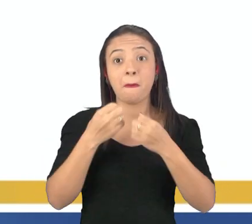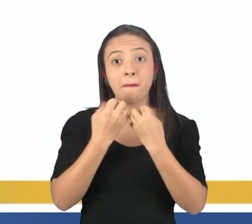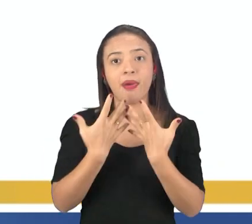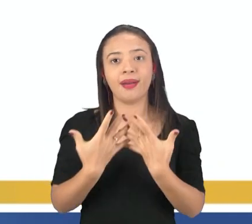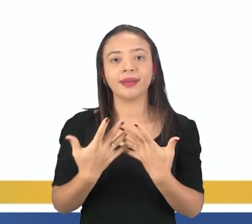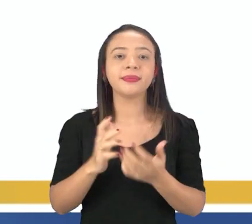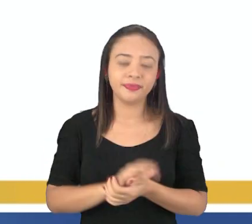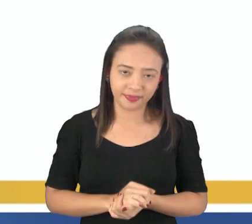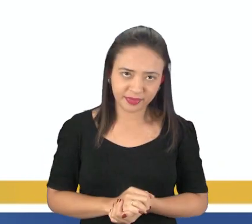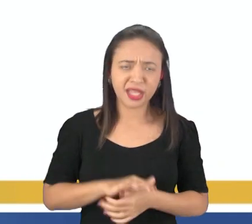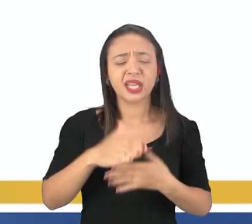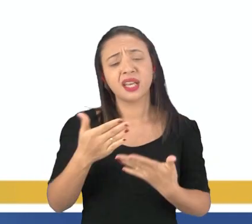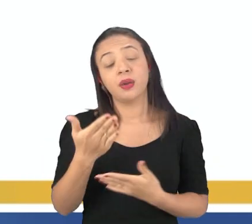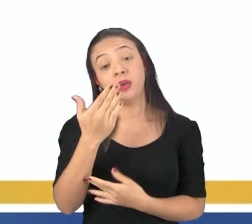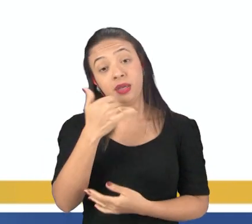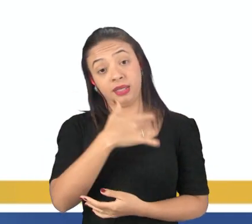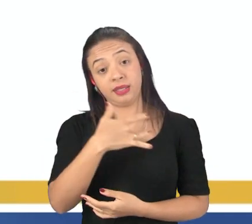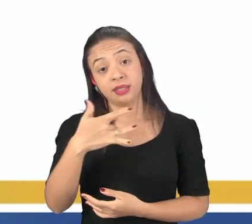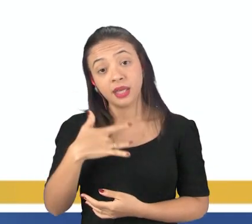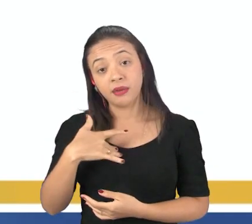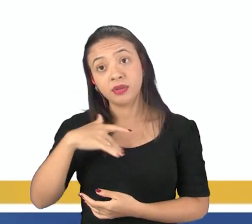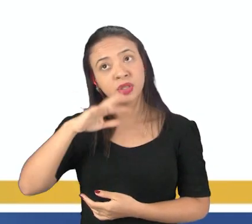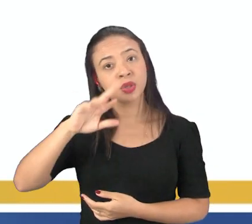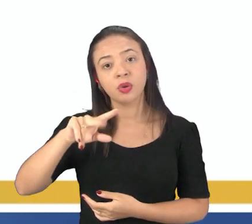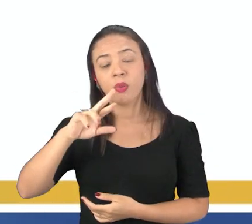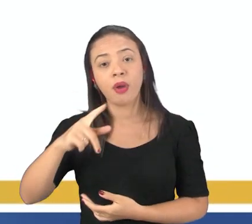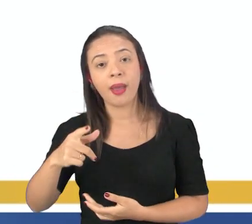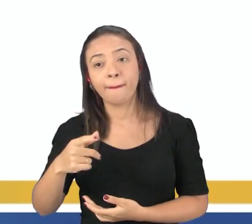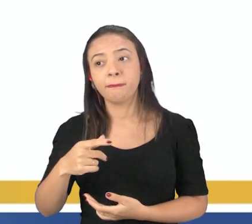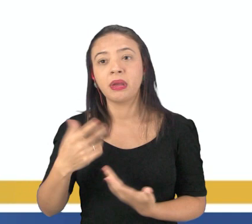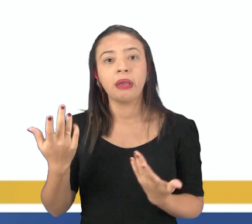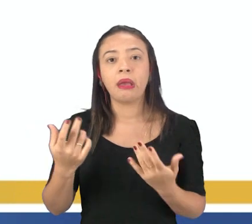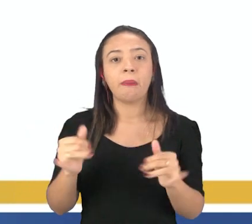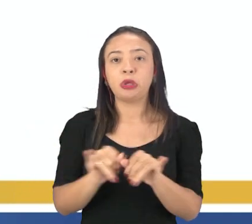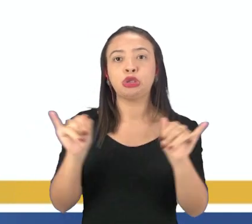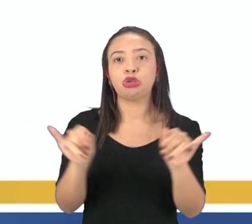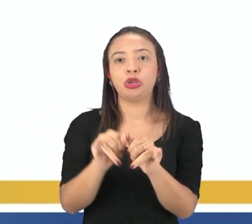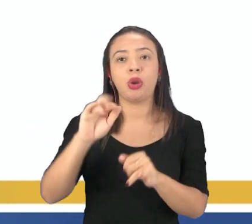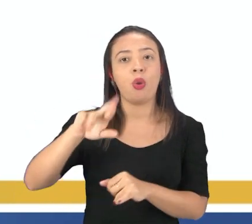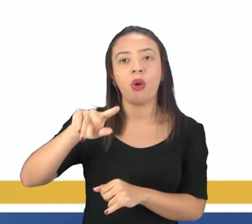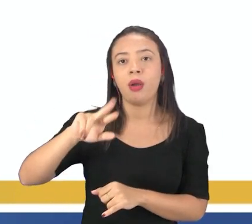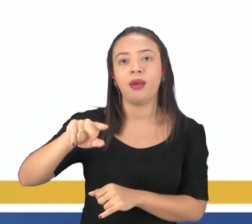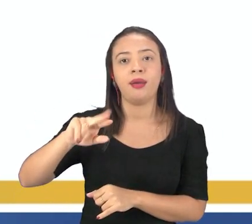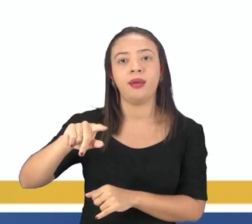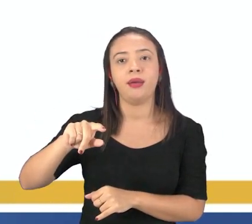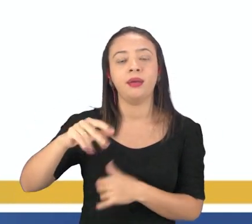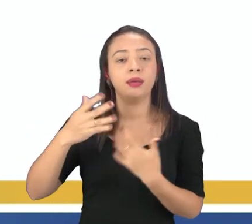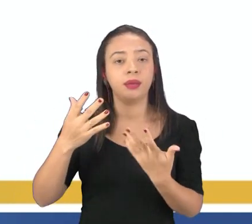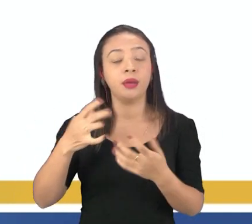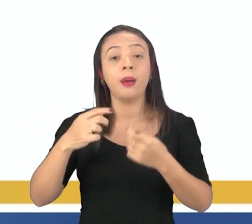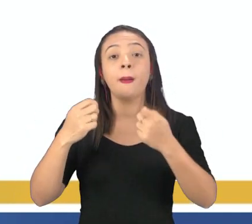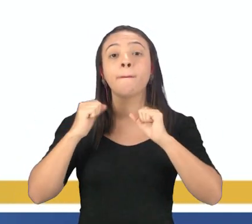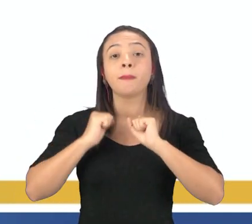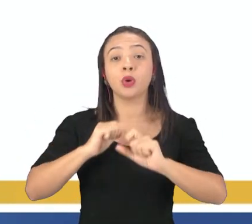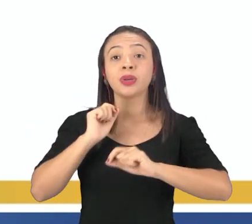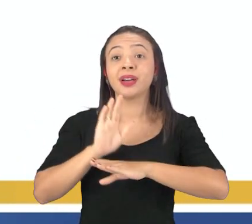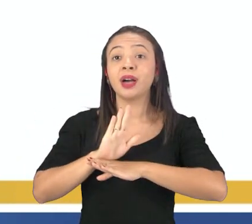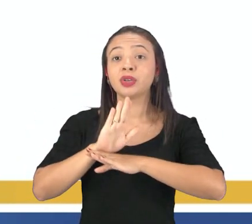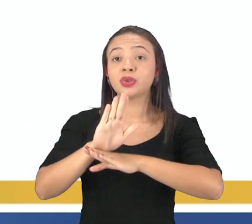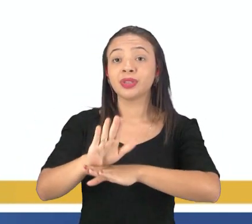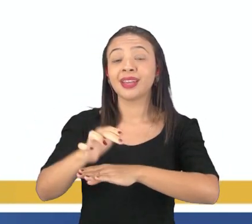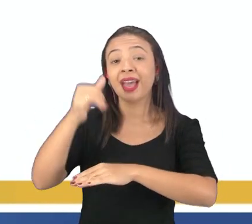teu organismo funcione plenamente. Então a alimentação saudável ela não é algo banal, muito pelo contrário.